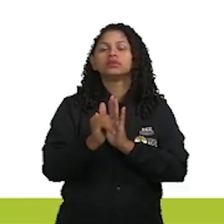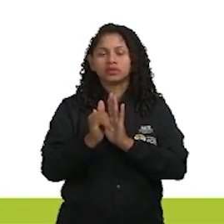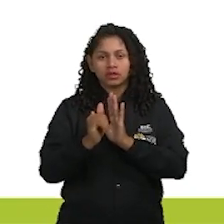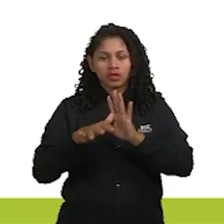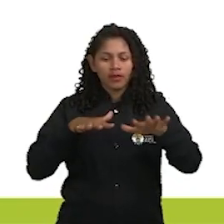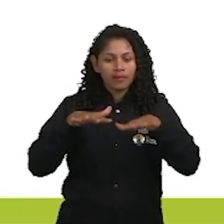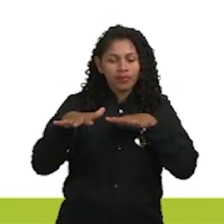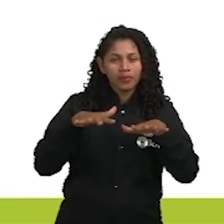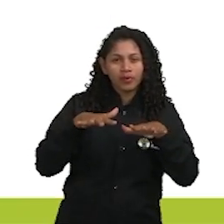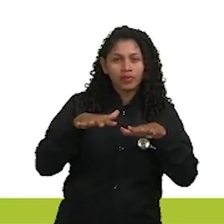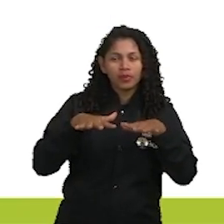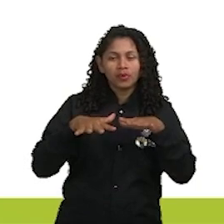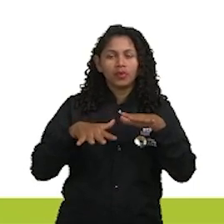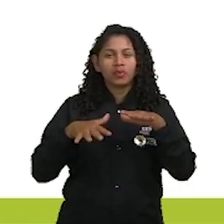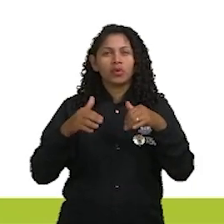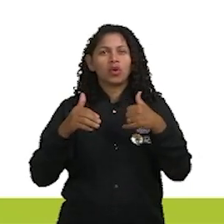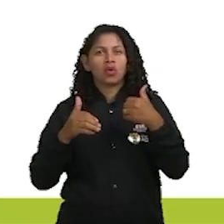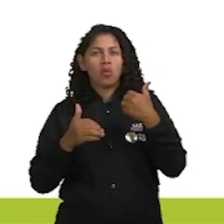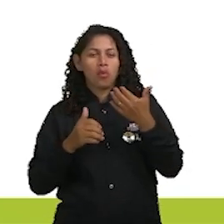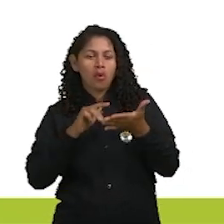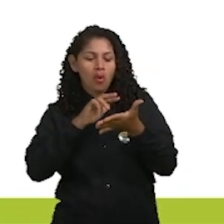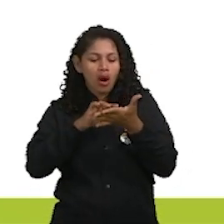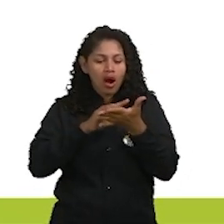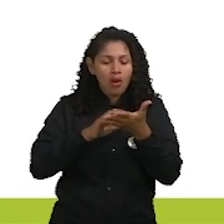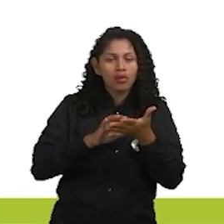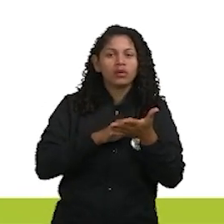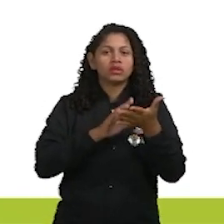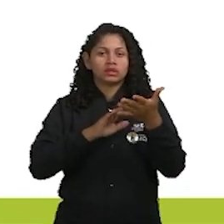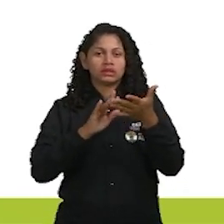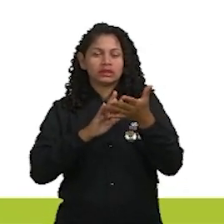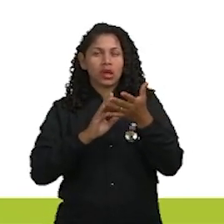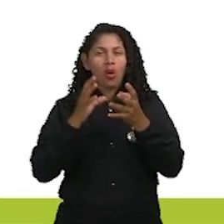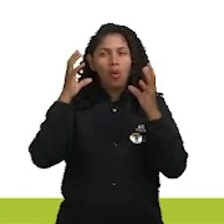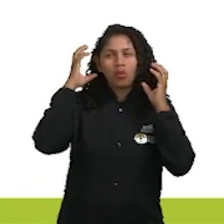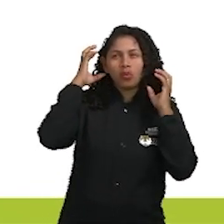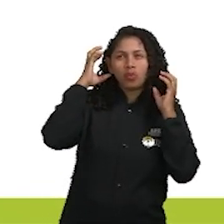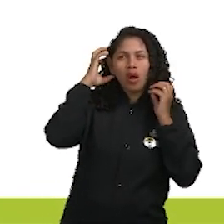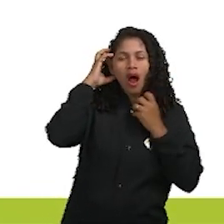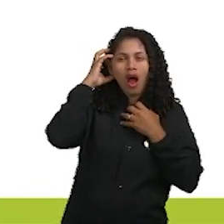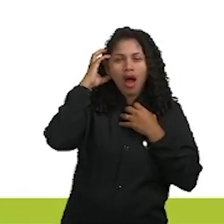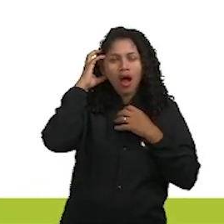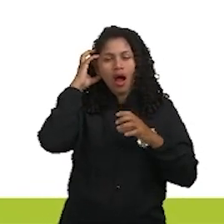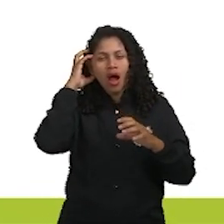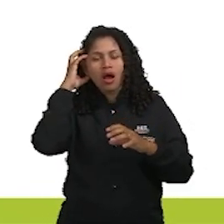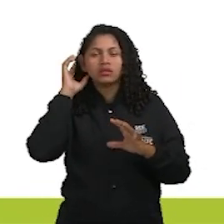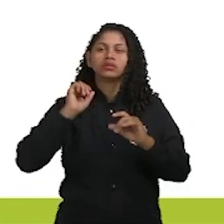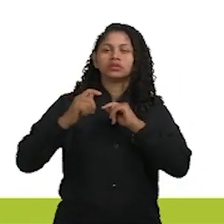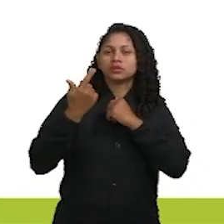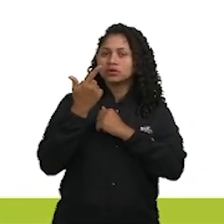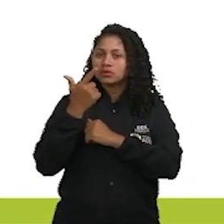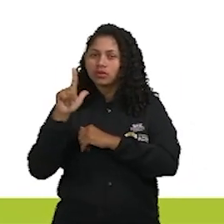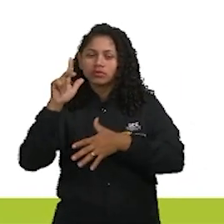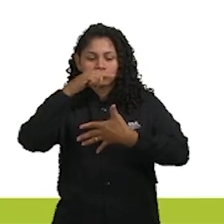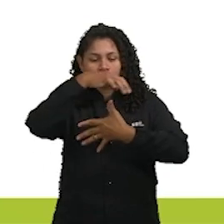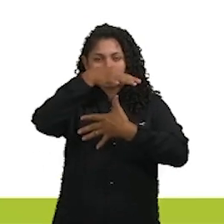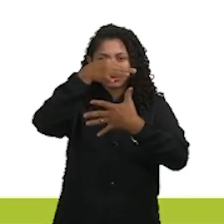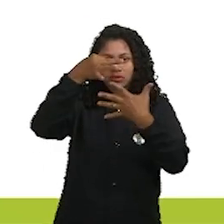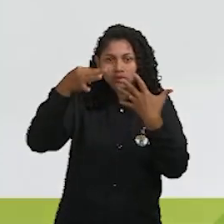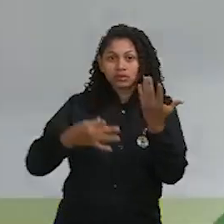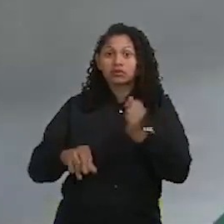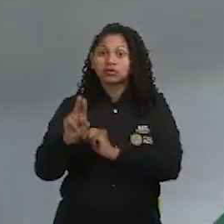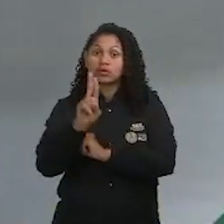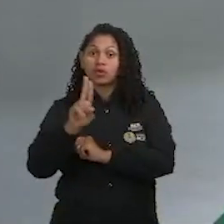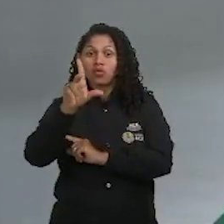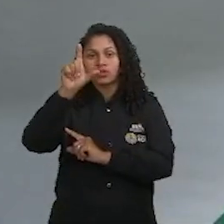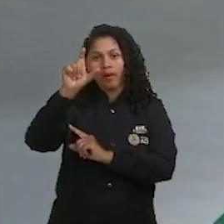carros, brinquedos, rádios, televisões e muitas outras coisas. Sabemos que as pilhas e baterias elas